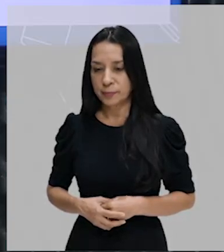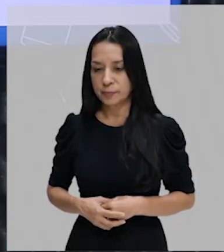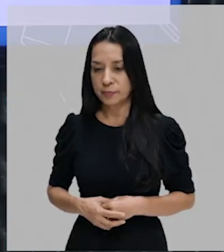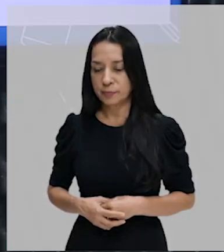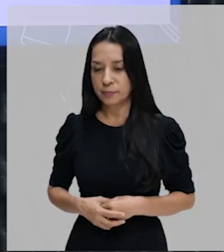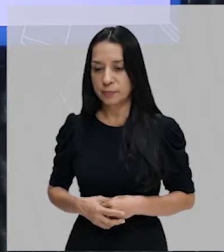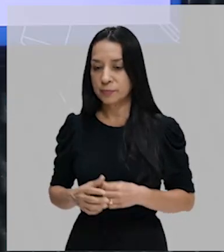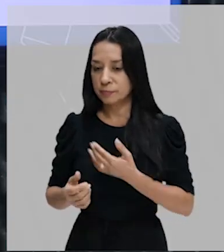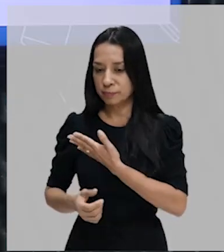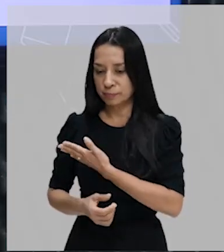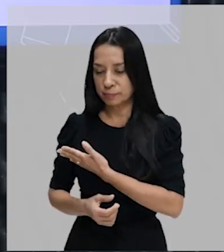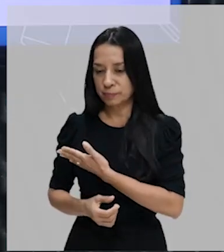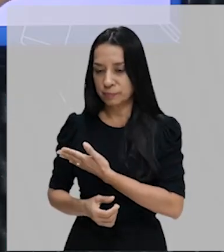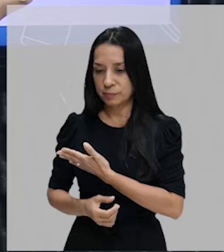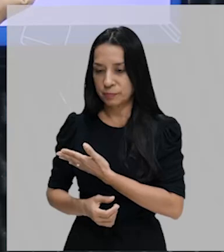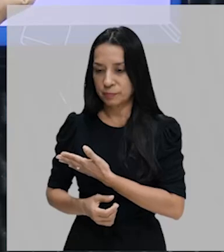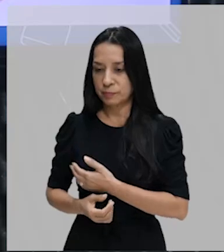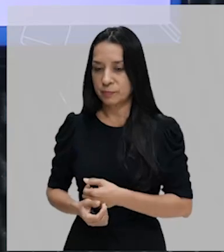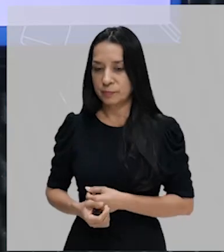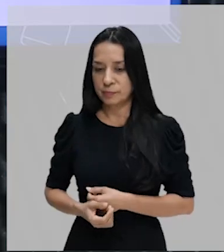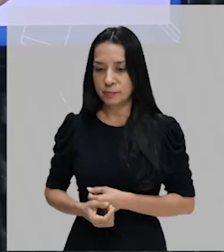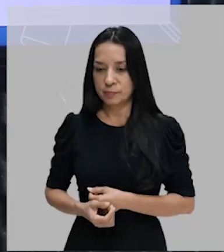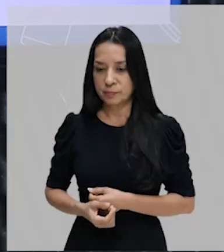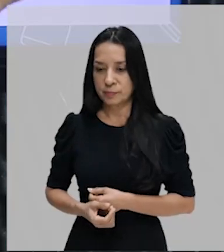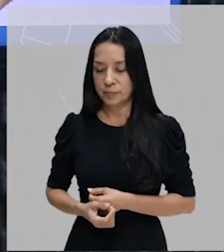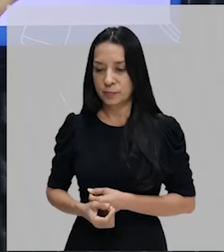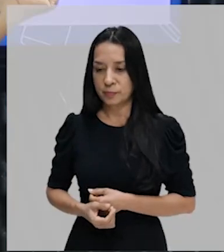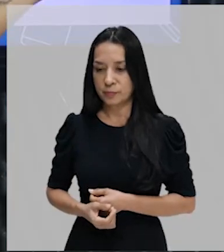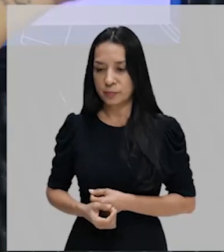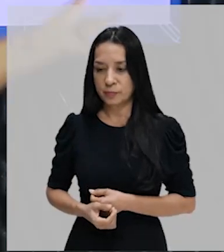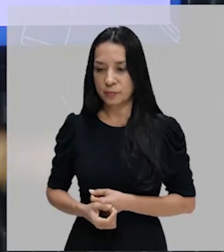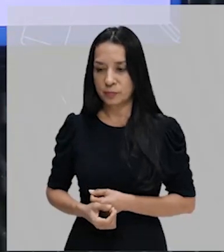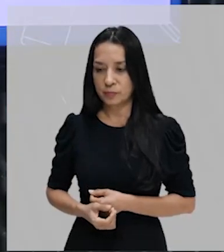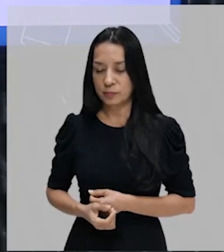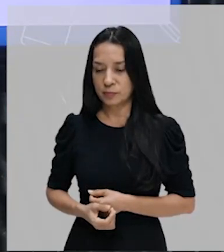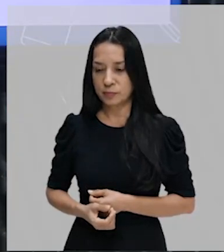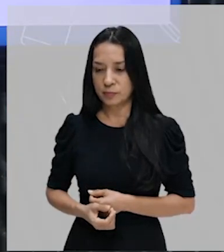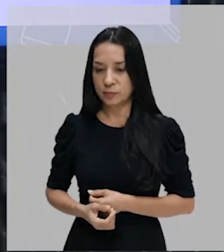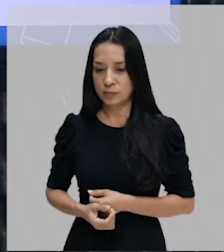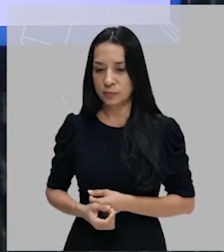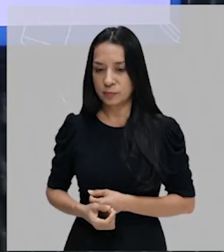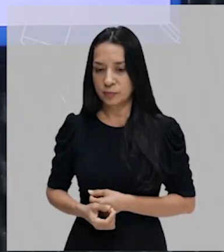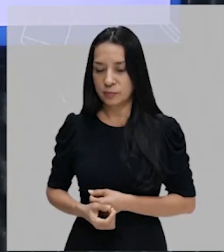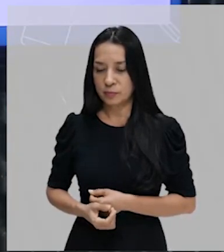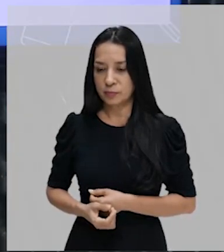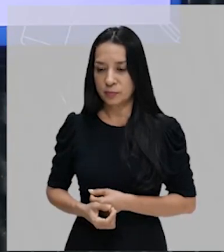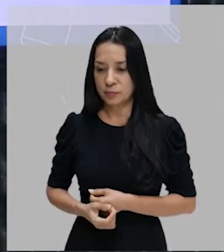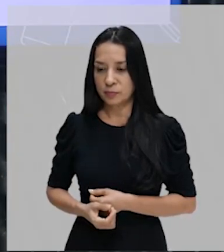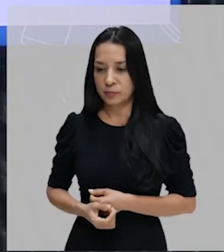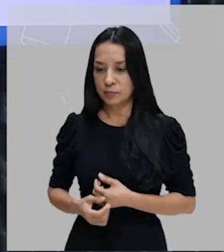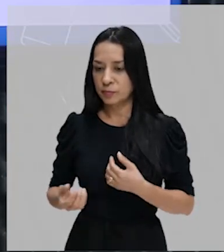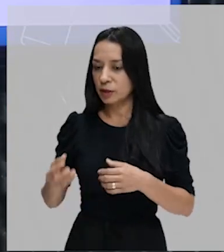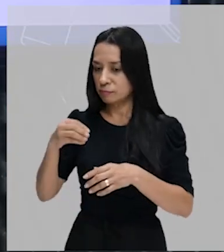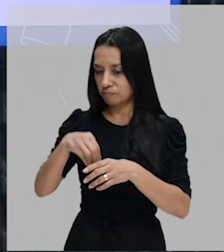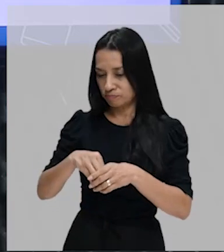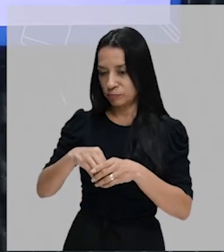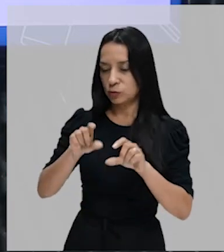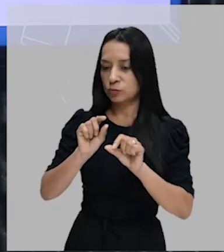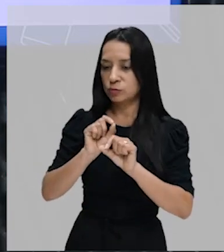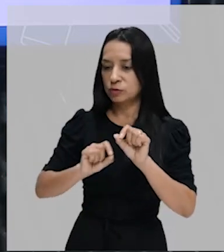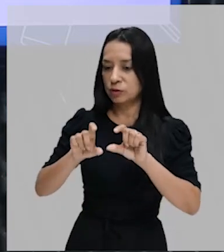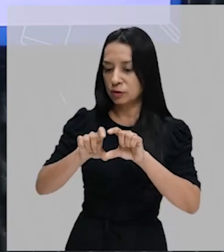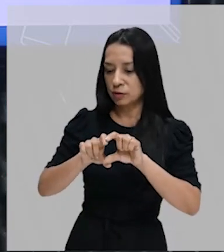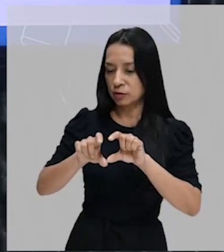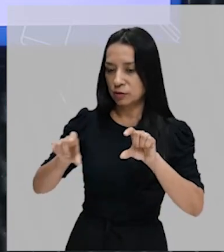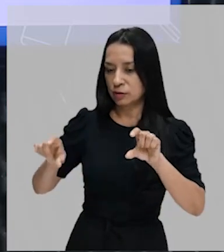Então, aqui, el, la, el cual, la cual e los cuales e las cuales estão dentro